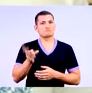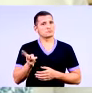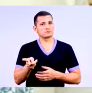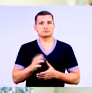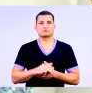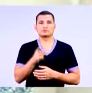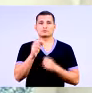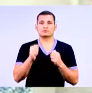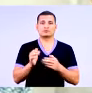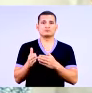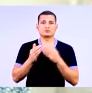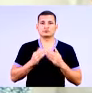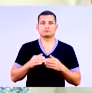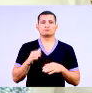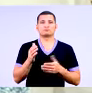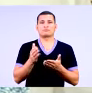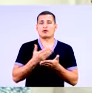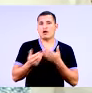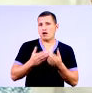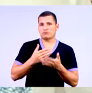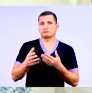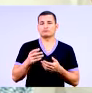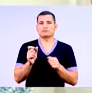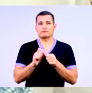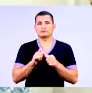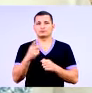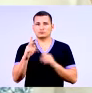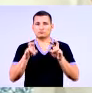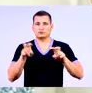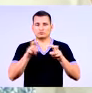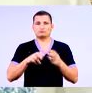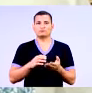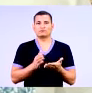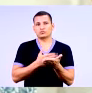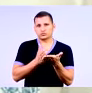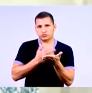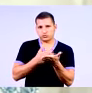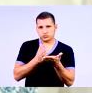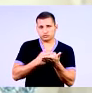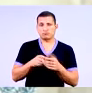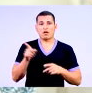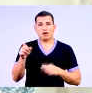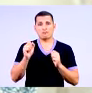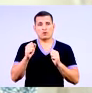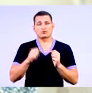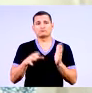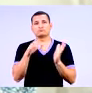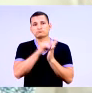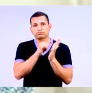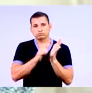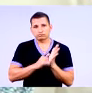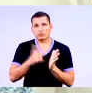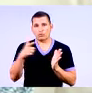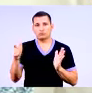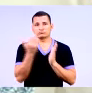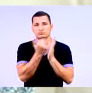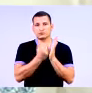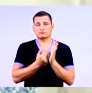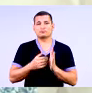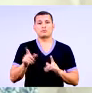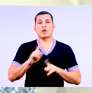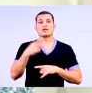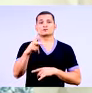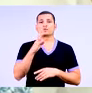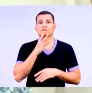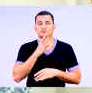pode pedir para alguém formatar a sua máquina. Quando essa pessoa formata a sua máquina, ela pode instalar outros programas que não são do seu